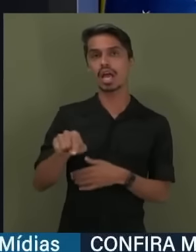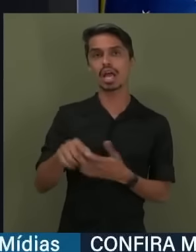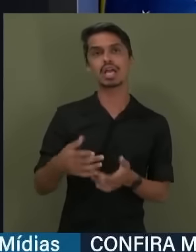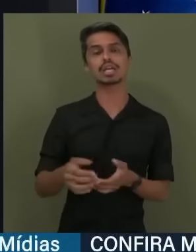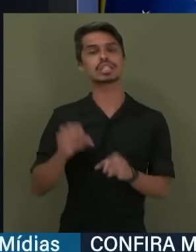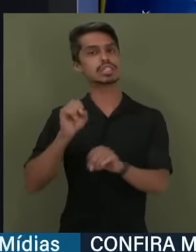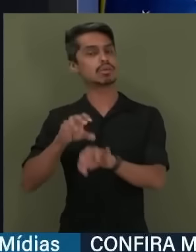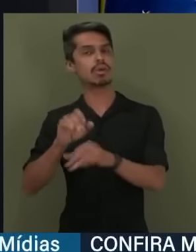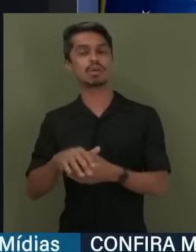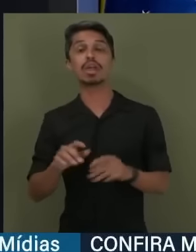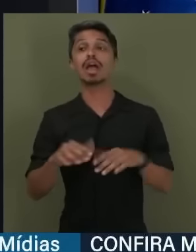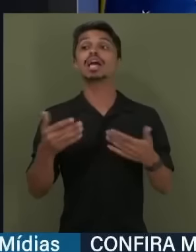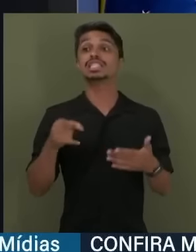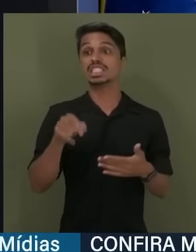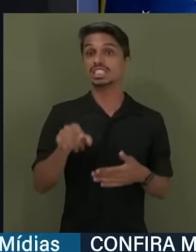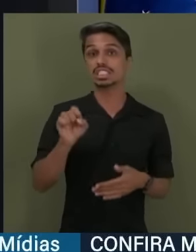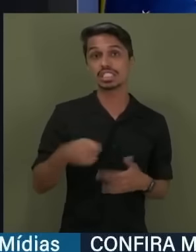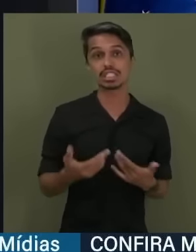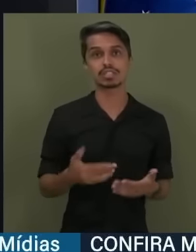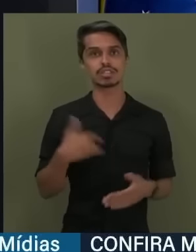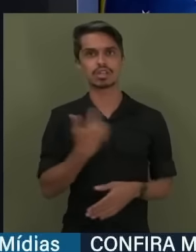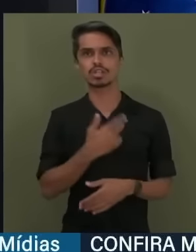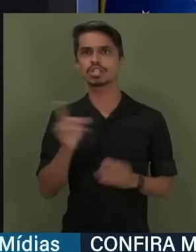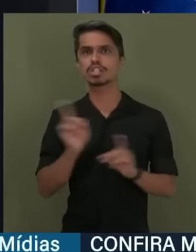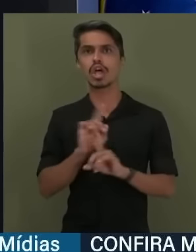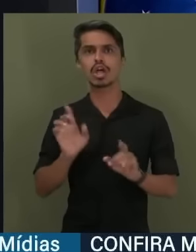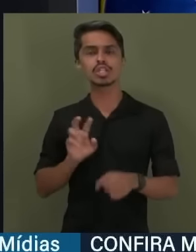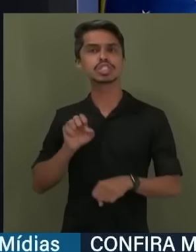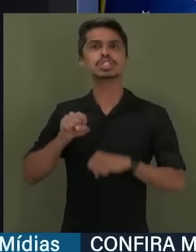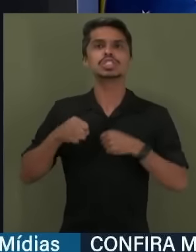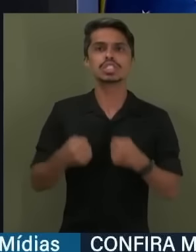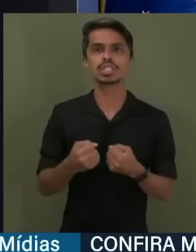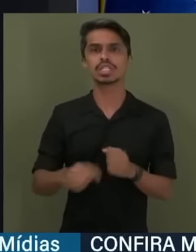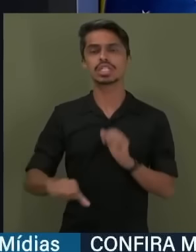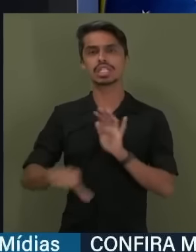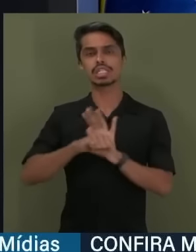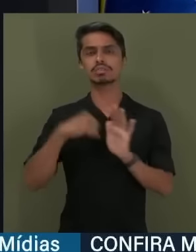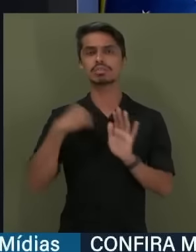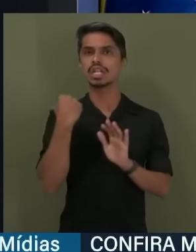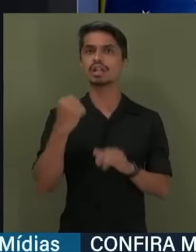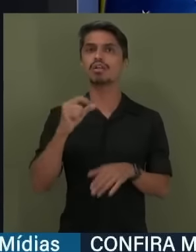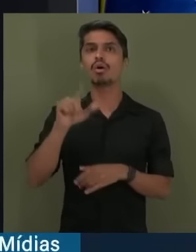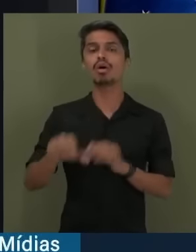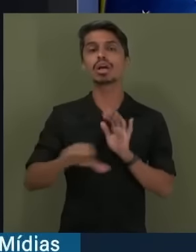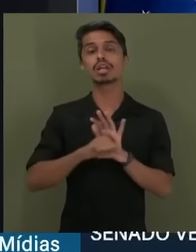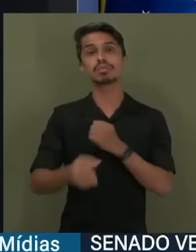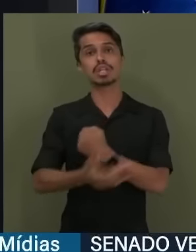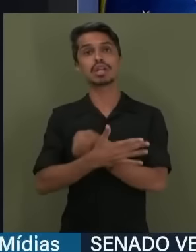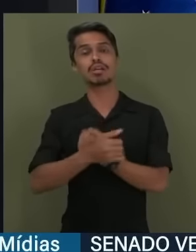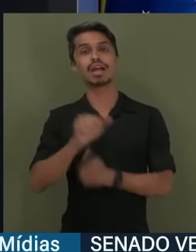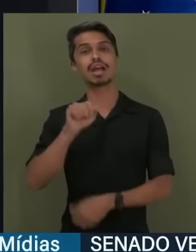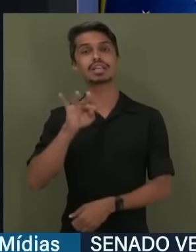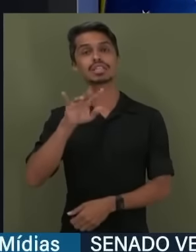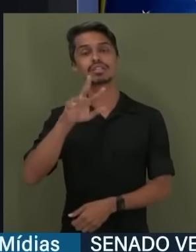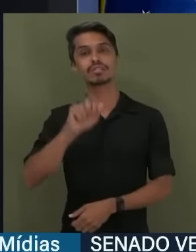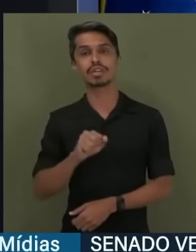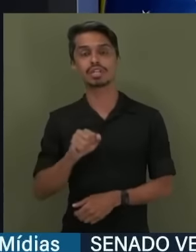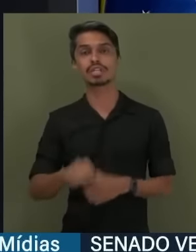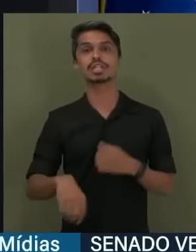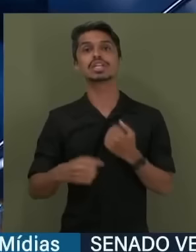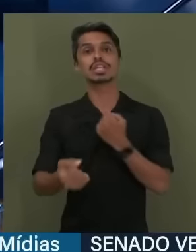sim. Mas por que que nós aqui não nos empenhamos para tornar crime hediondo o crime de corrupção ativa, o crime de